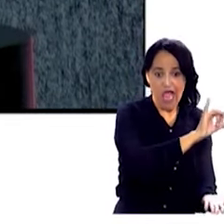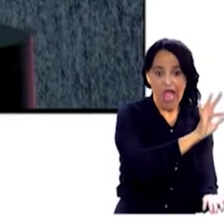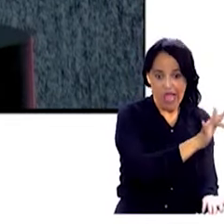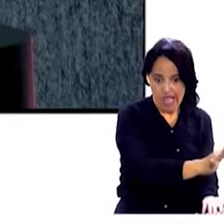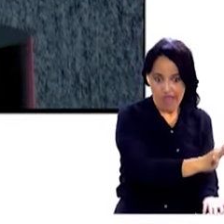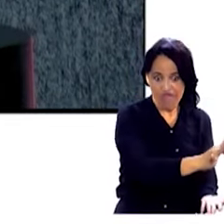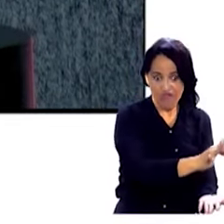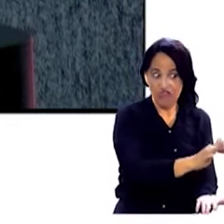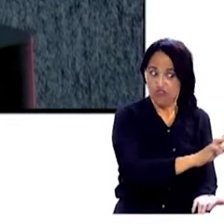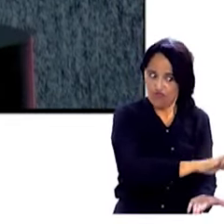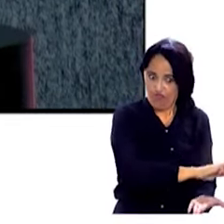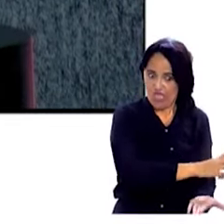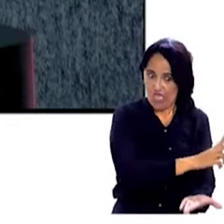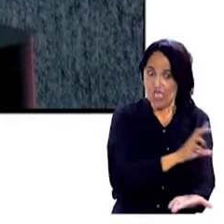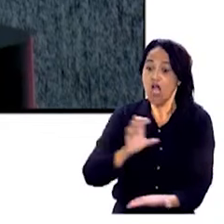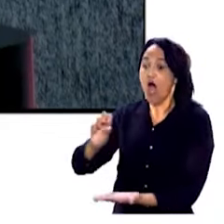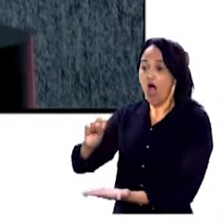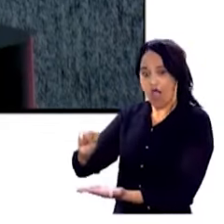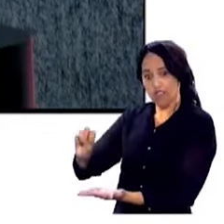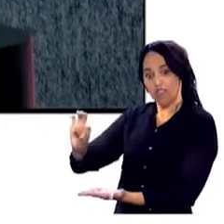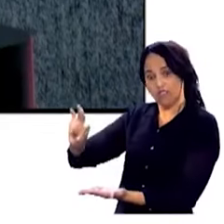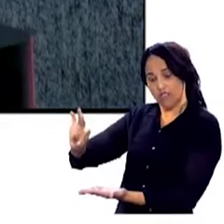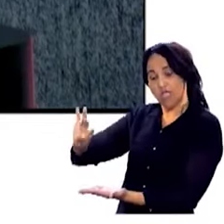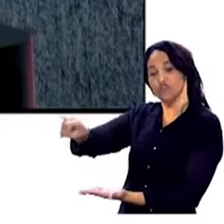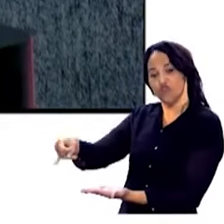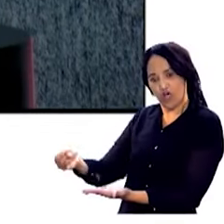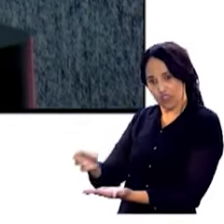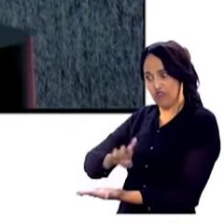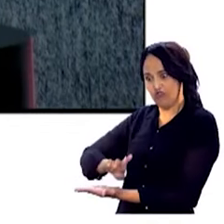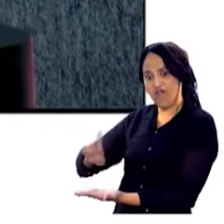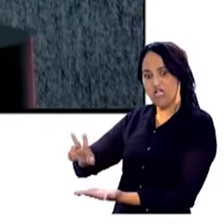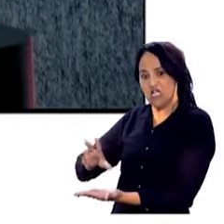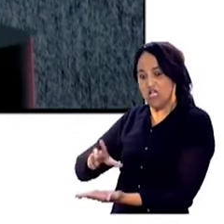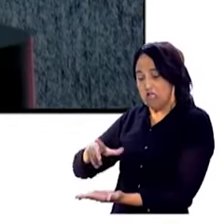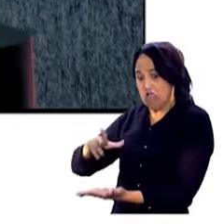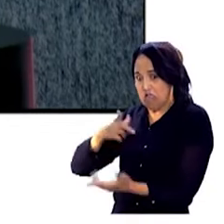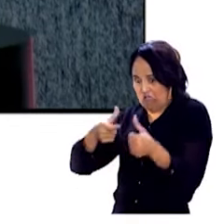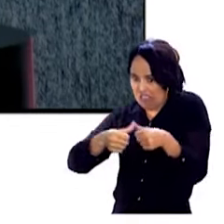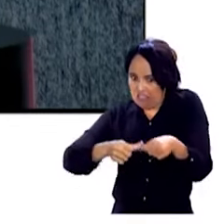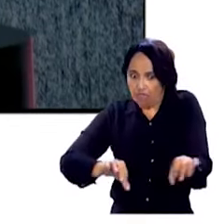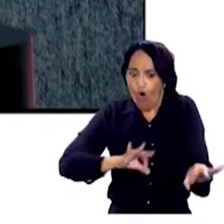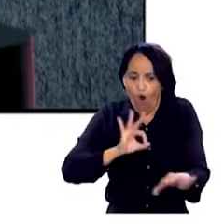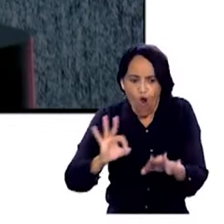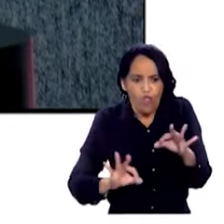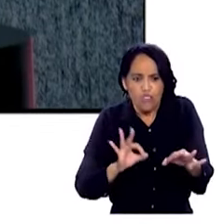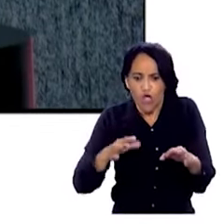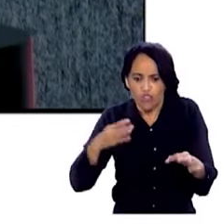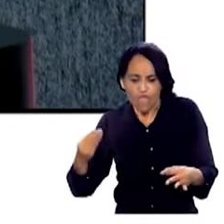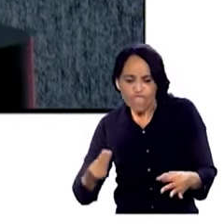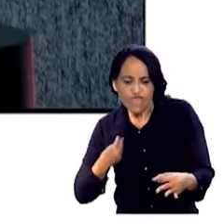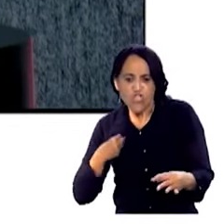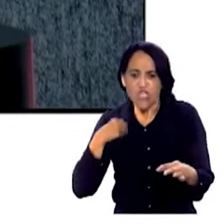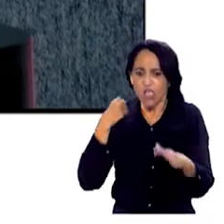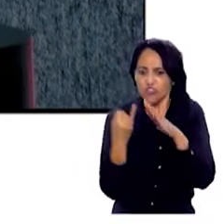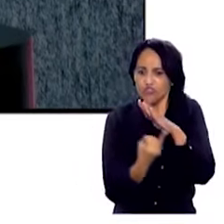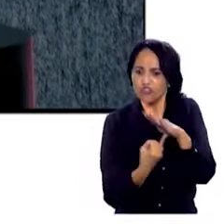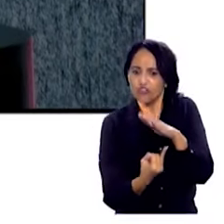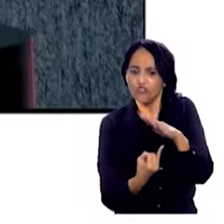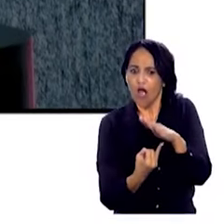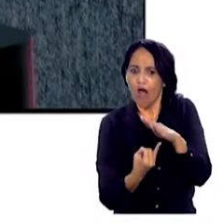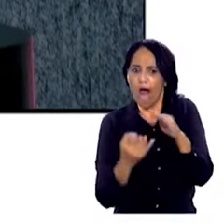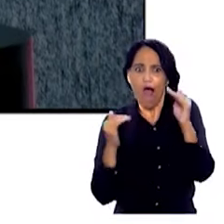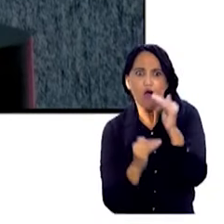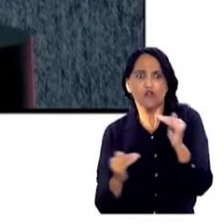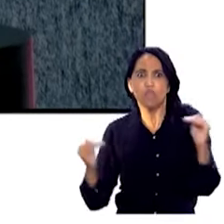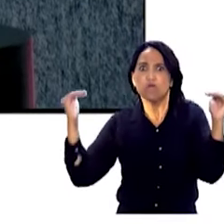importante nós estamos organizando a nossa vida institucional assim como a suprema corte norte-americana não é